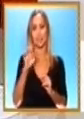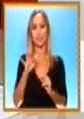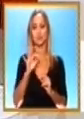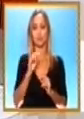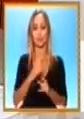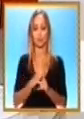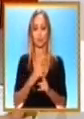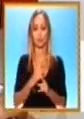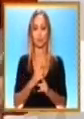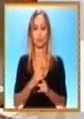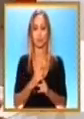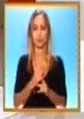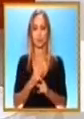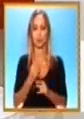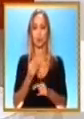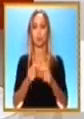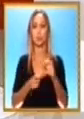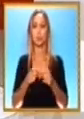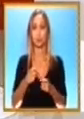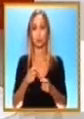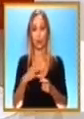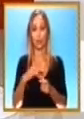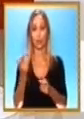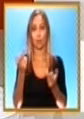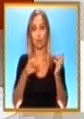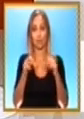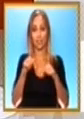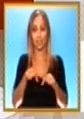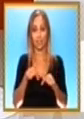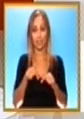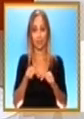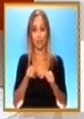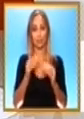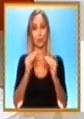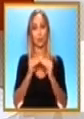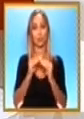porque teríamos muitas pessoas a querer estar aqui hoje para lhe dar um beijinho. E eu...